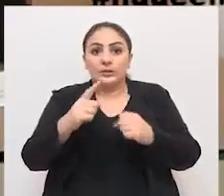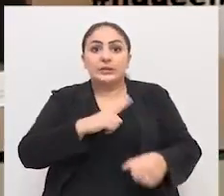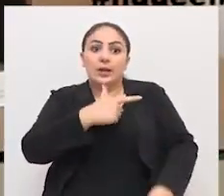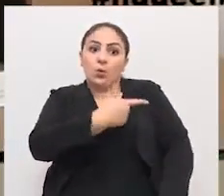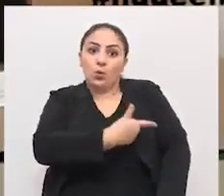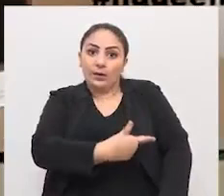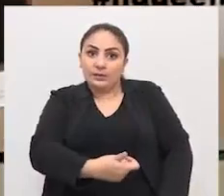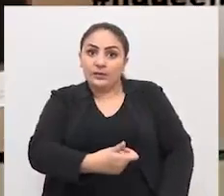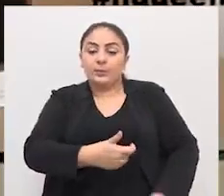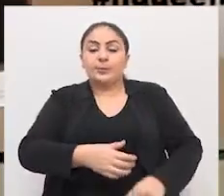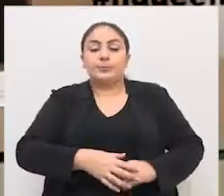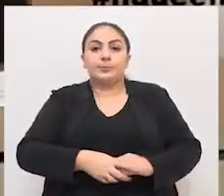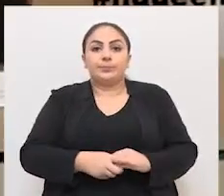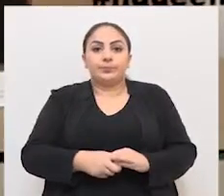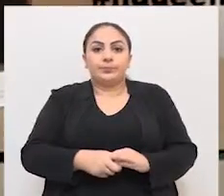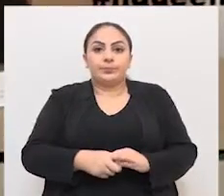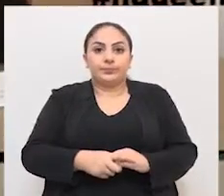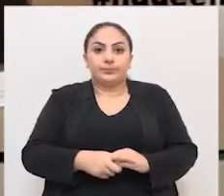o exame